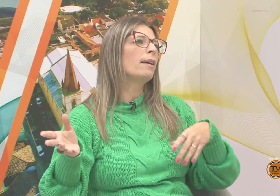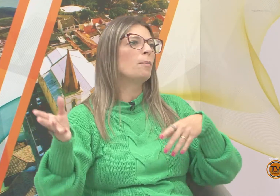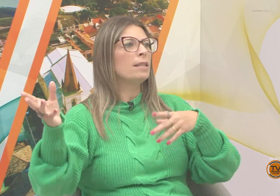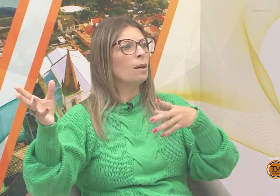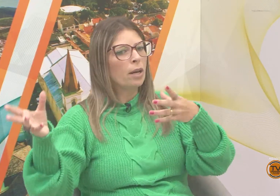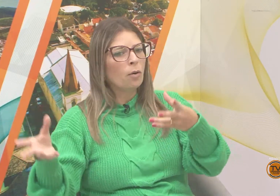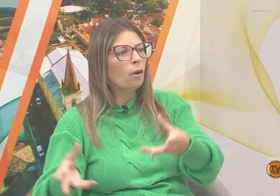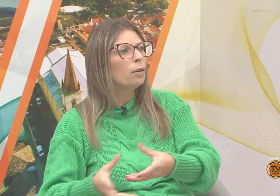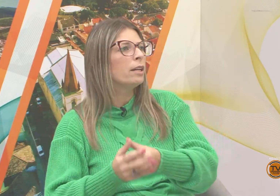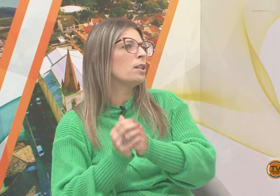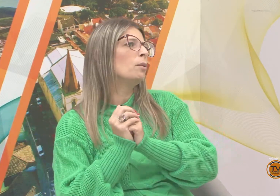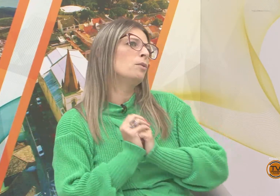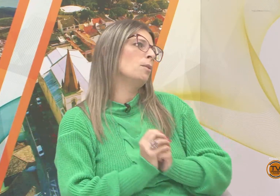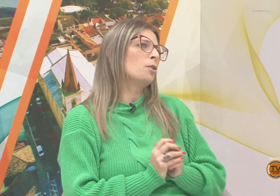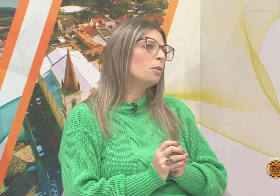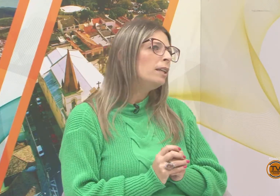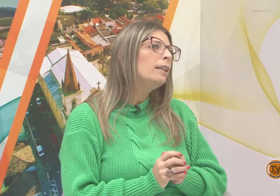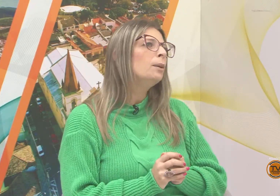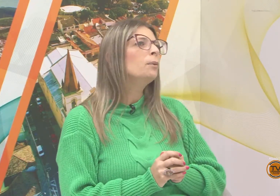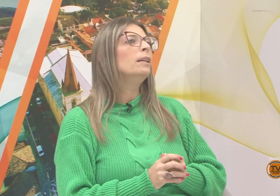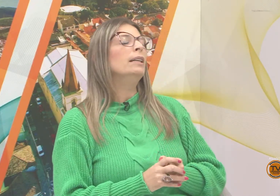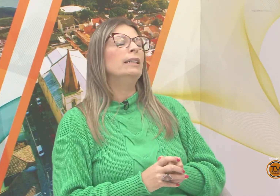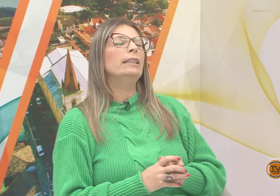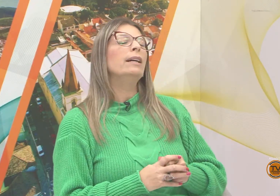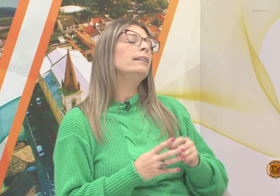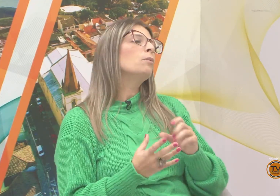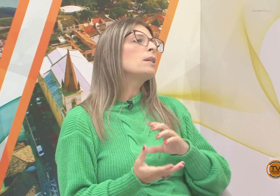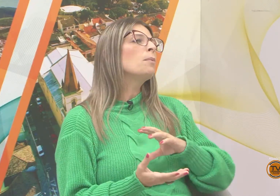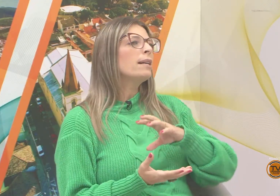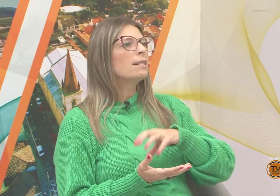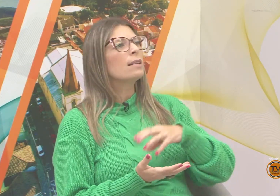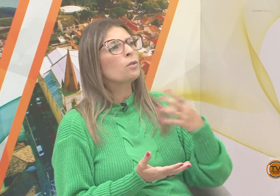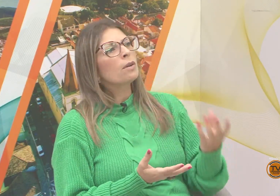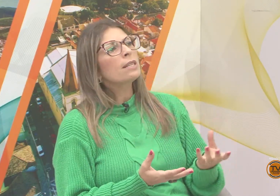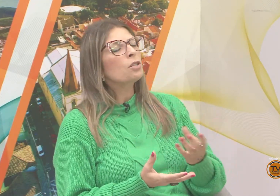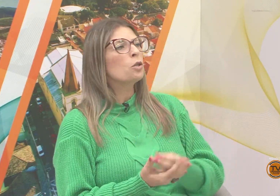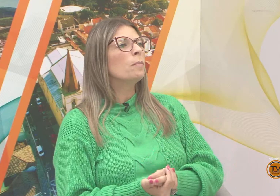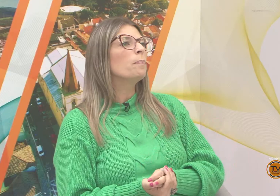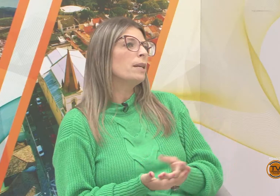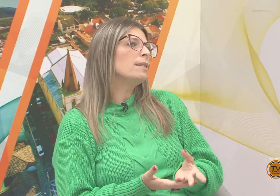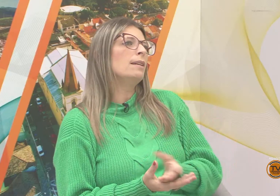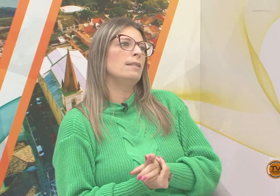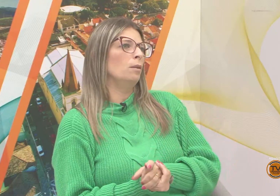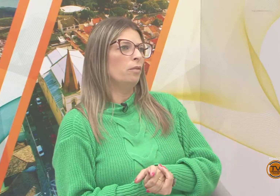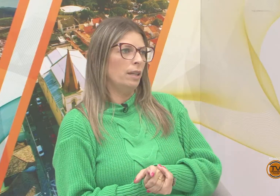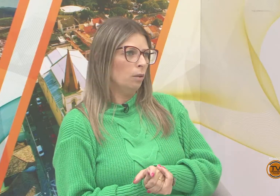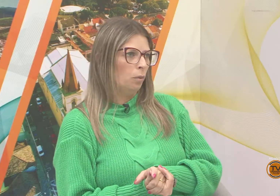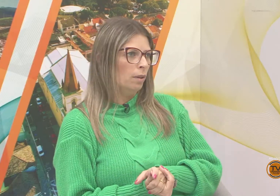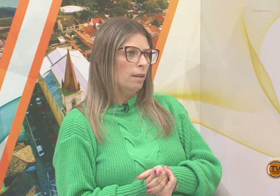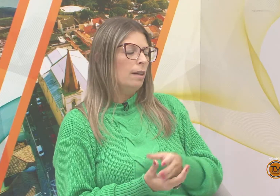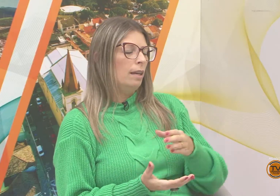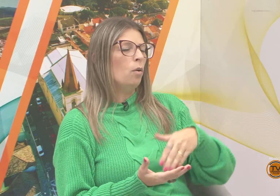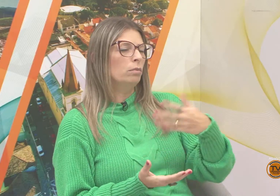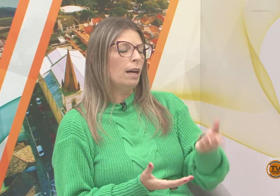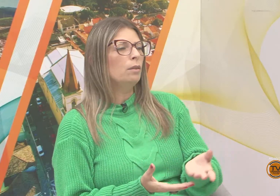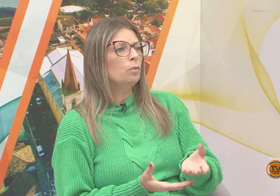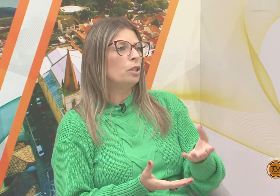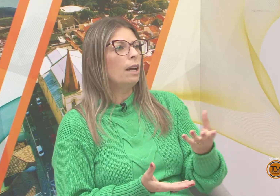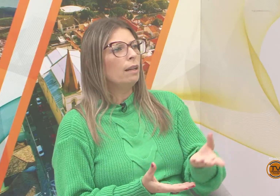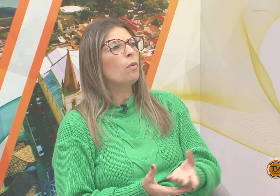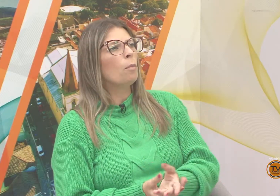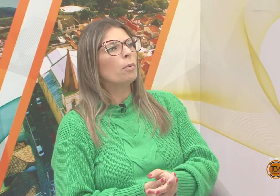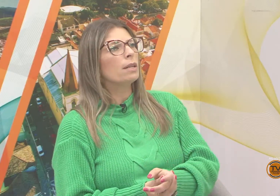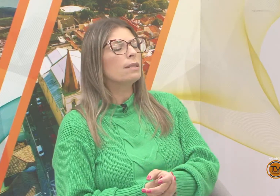no parque, mas não recolhe o rejeito do seu cachorrinho, né? Então, são essas ações que a gente precisa do vereador, em